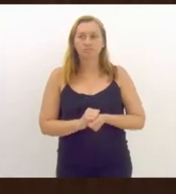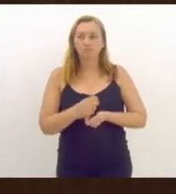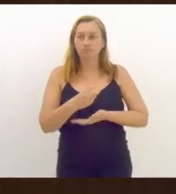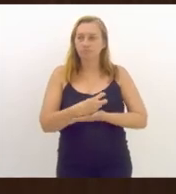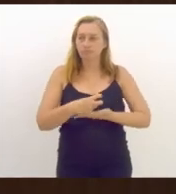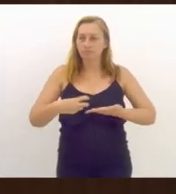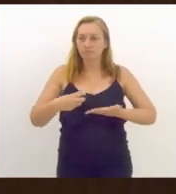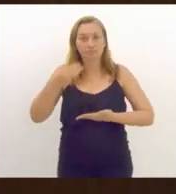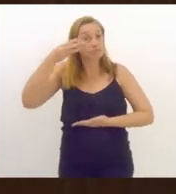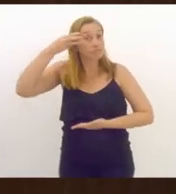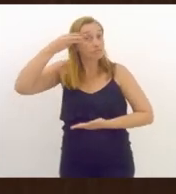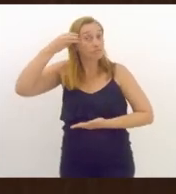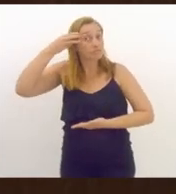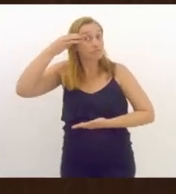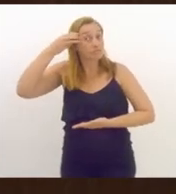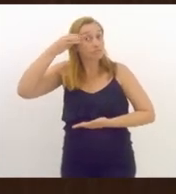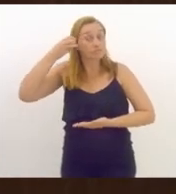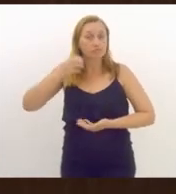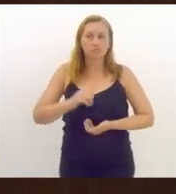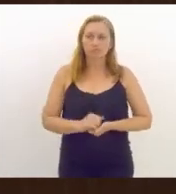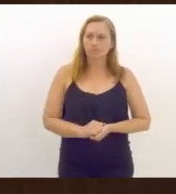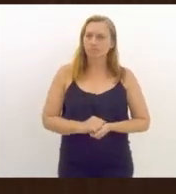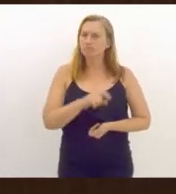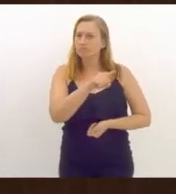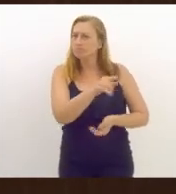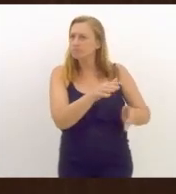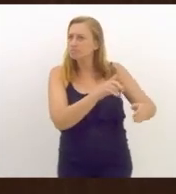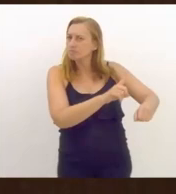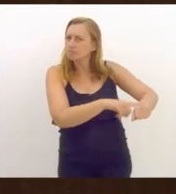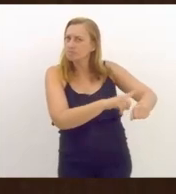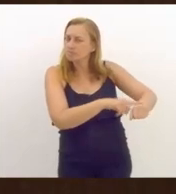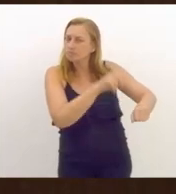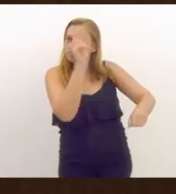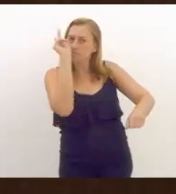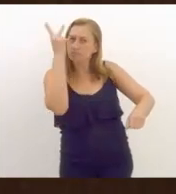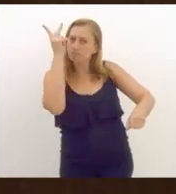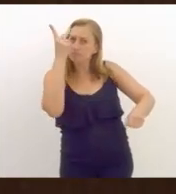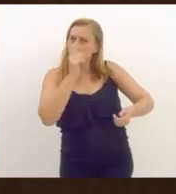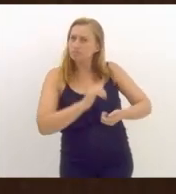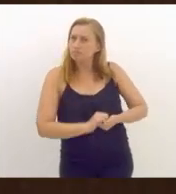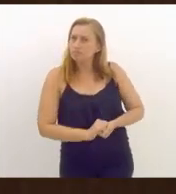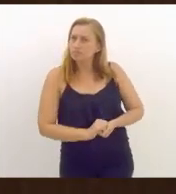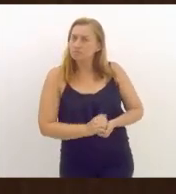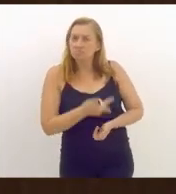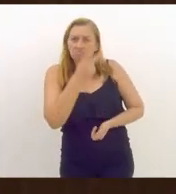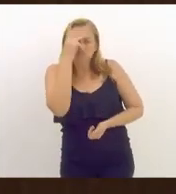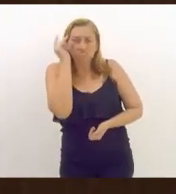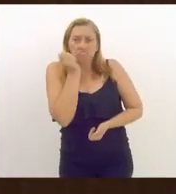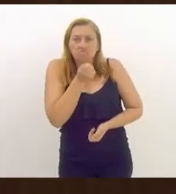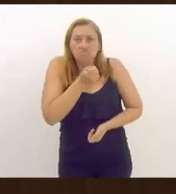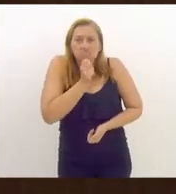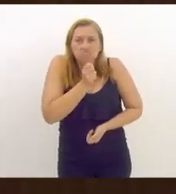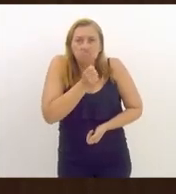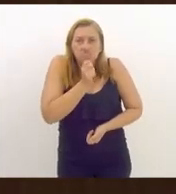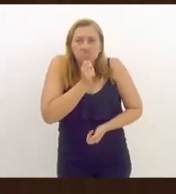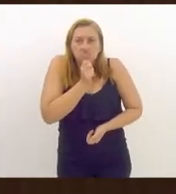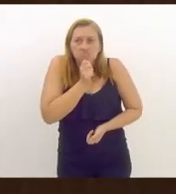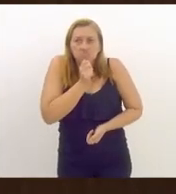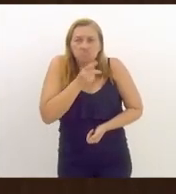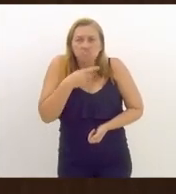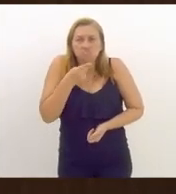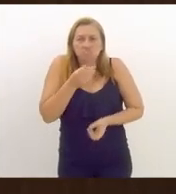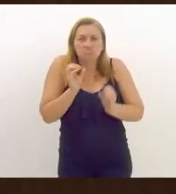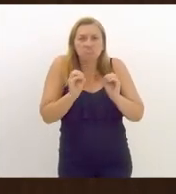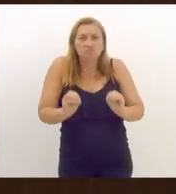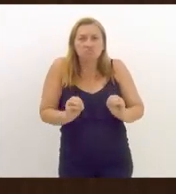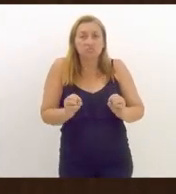Wilson witzel e naquele momento histórico ninguém colocou objeção